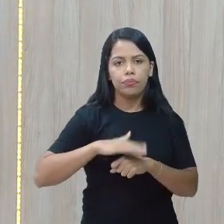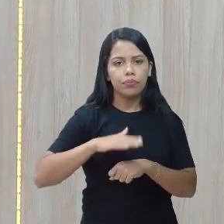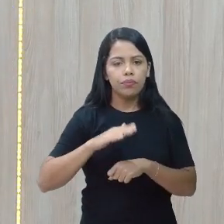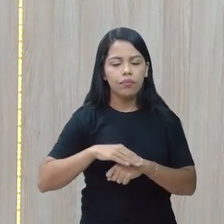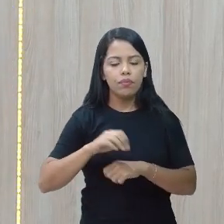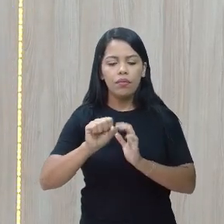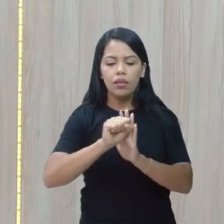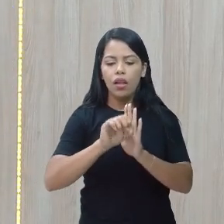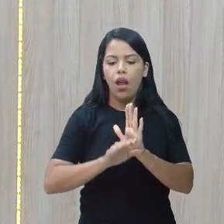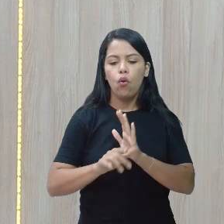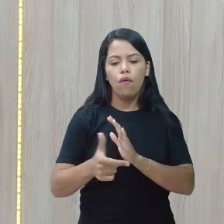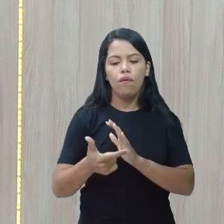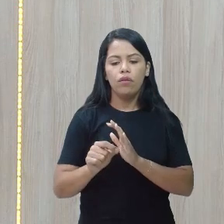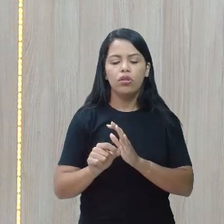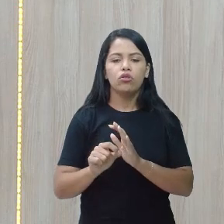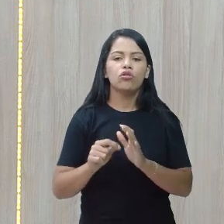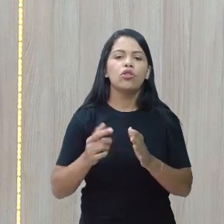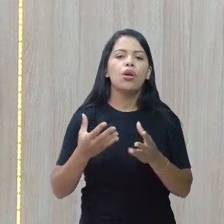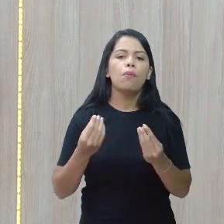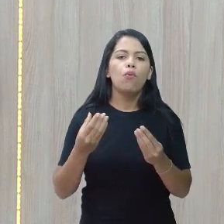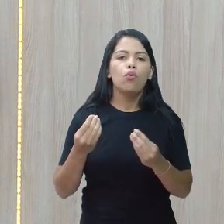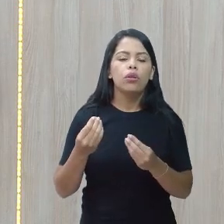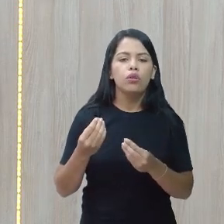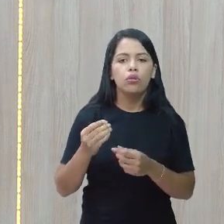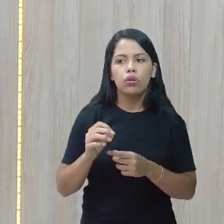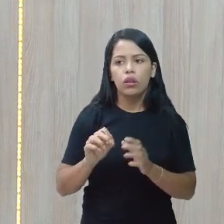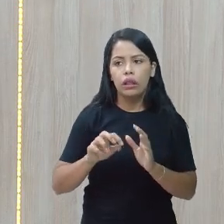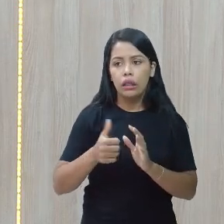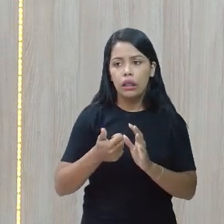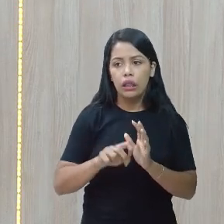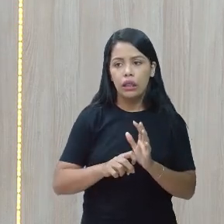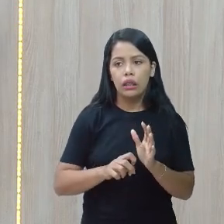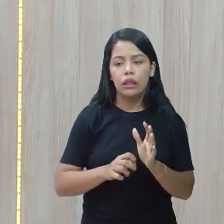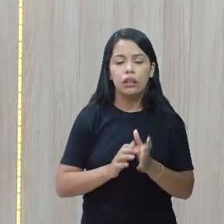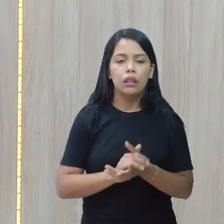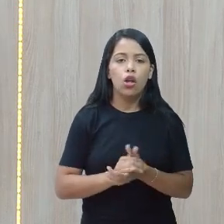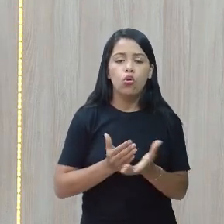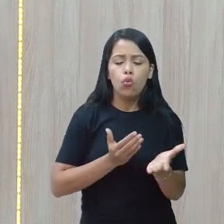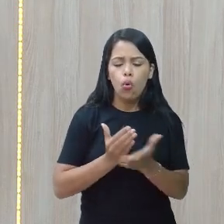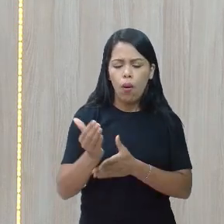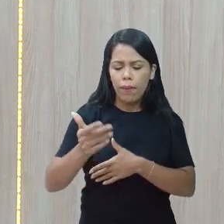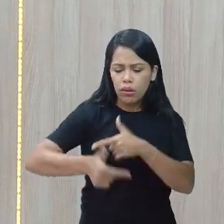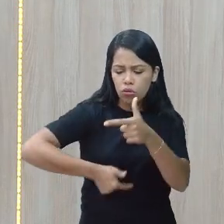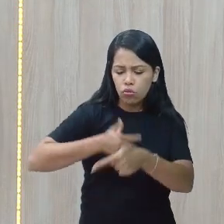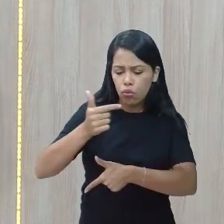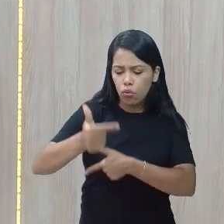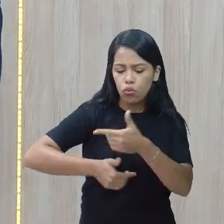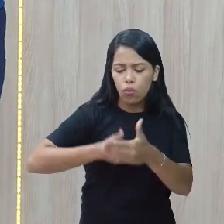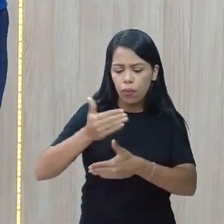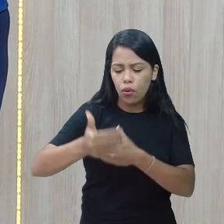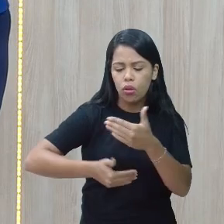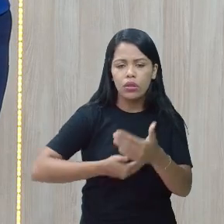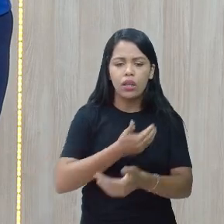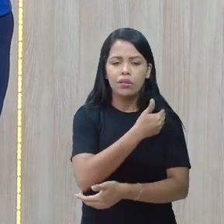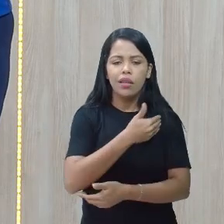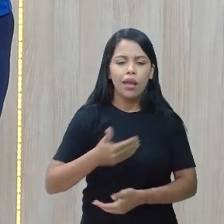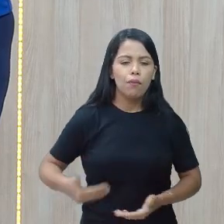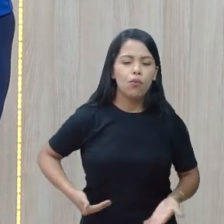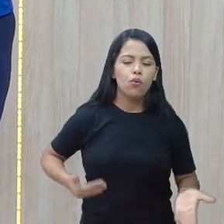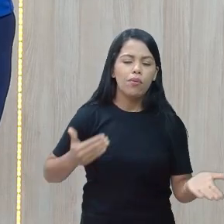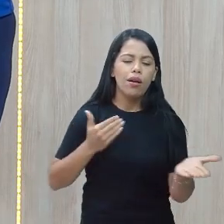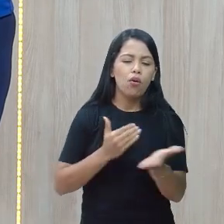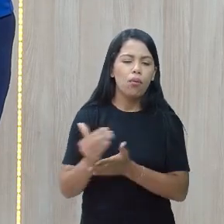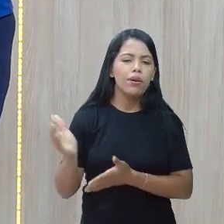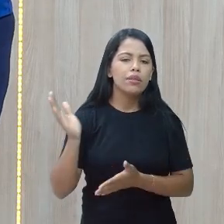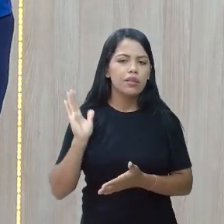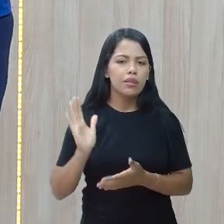interessante. Né? O Brasil estava, né, no início do seu processo de república, né? Num momento